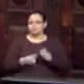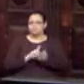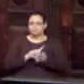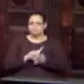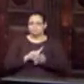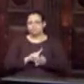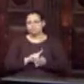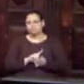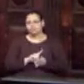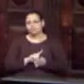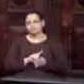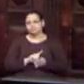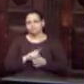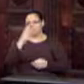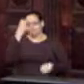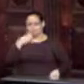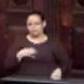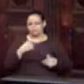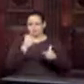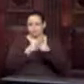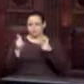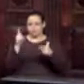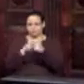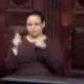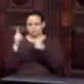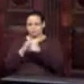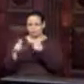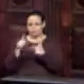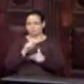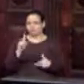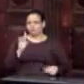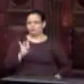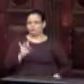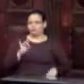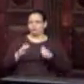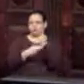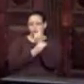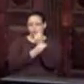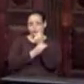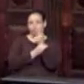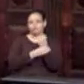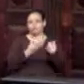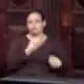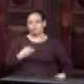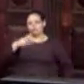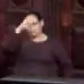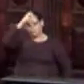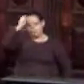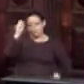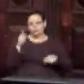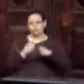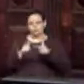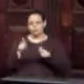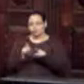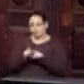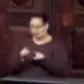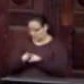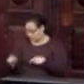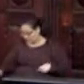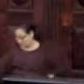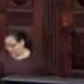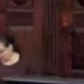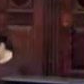de um gravíssimo problema, não apenas de segurança pública, mas um problema também, deputada Marta Rocha, de